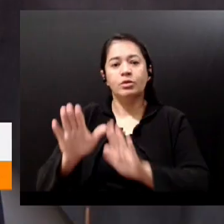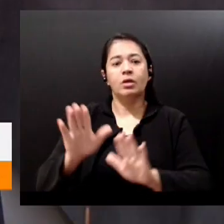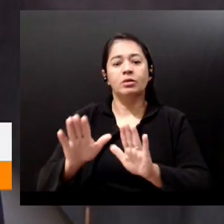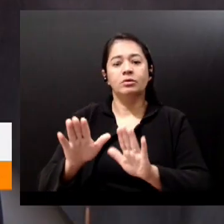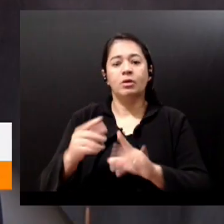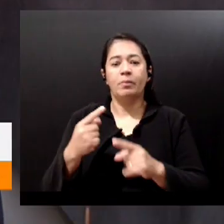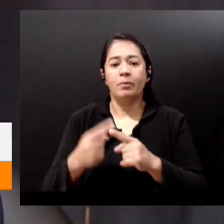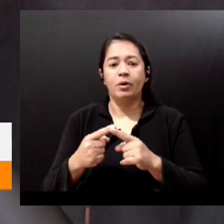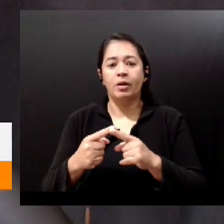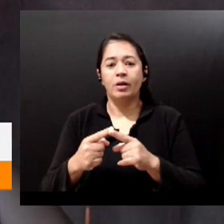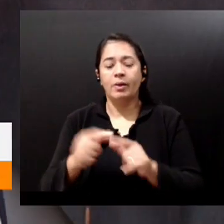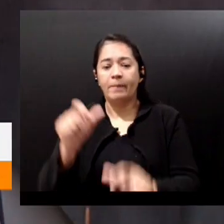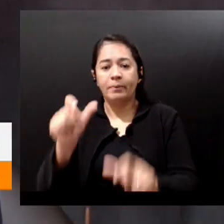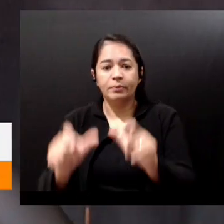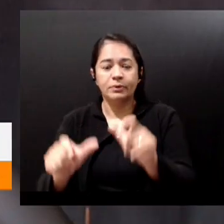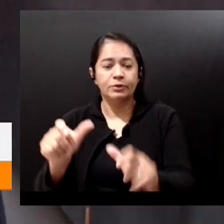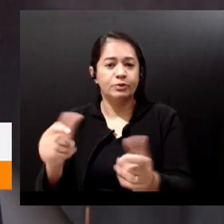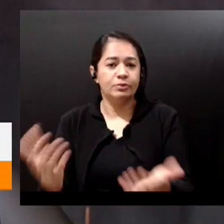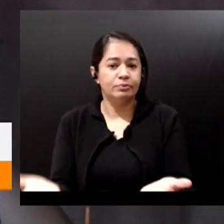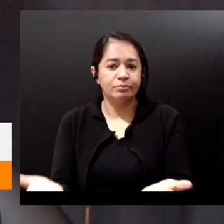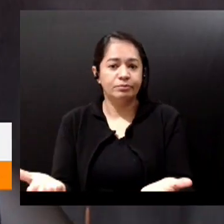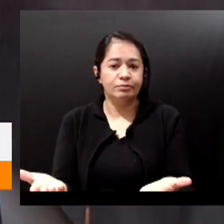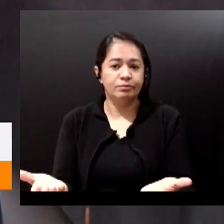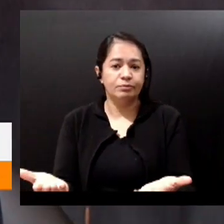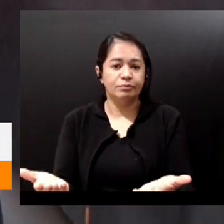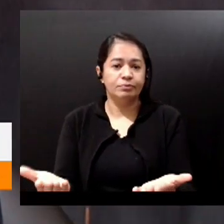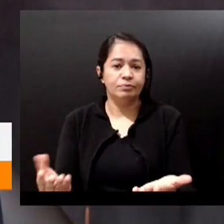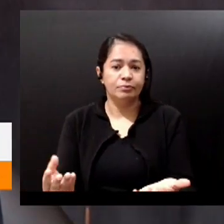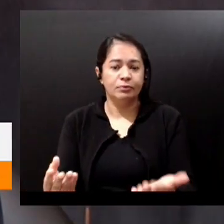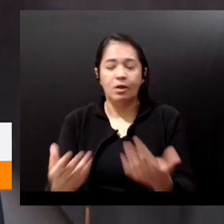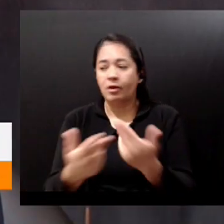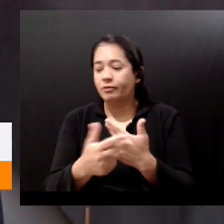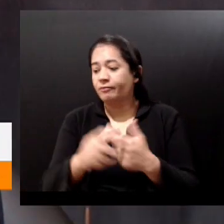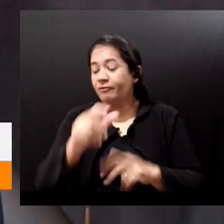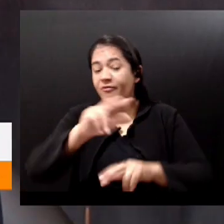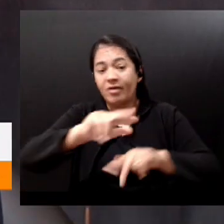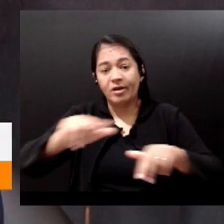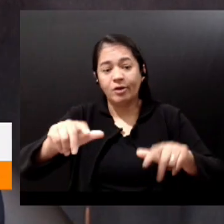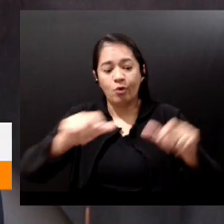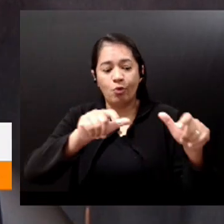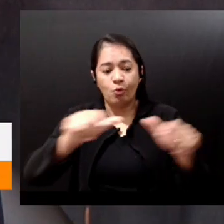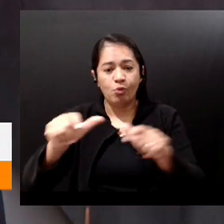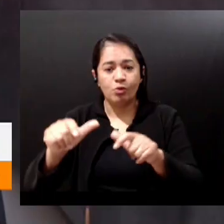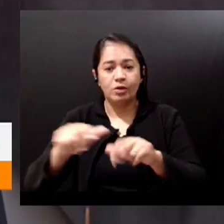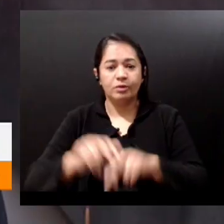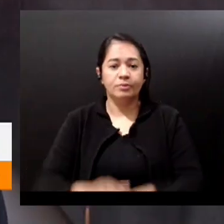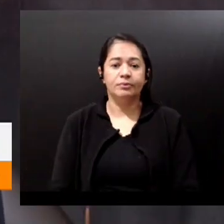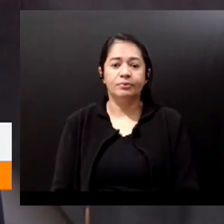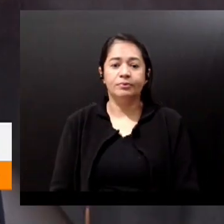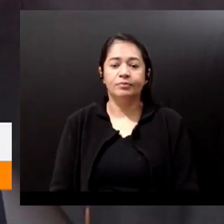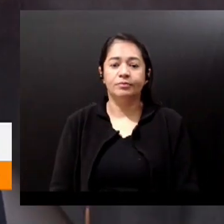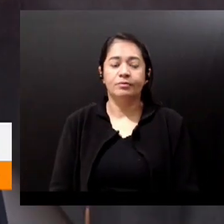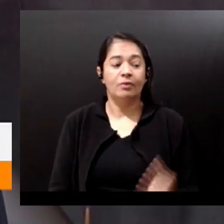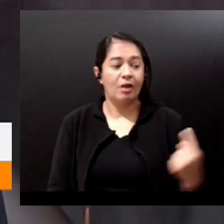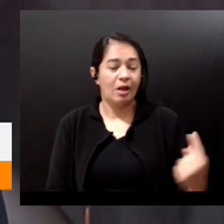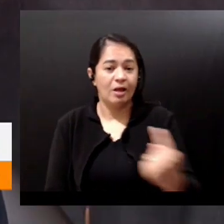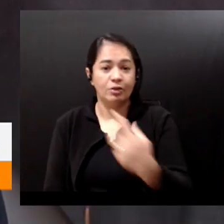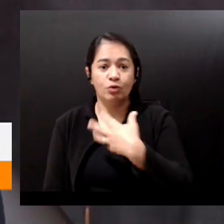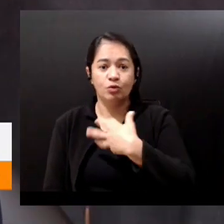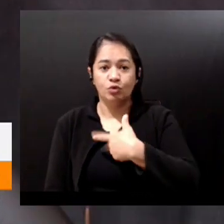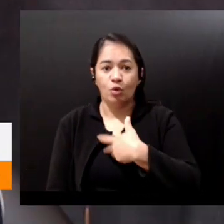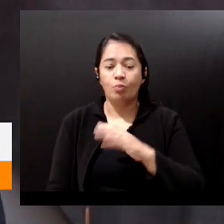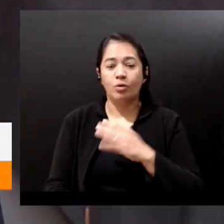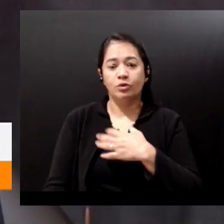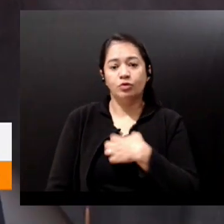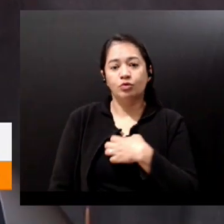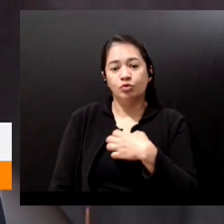né, totalmente diversas, né, um ambiente muito diverso, e que cada um se comporta de uma forma, se sente confortável de uma